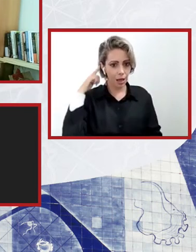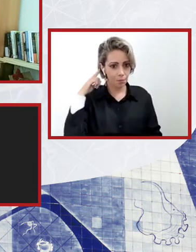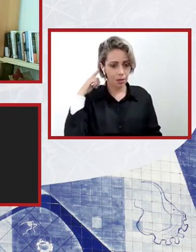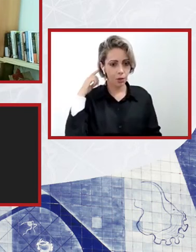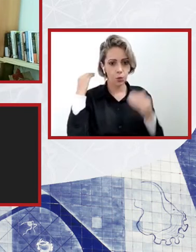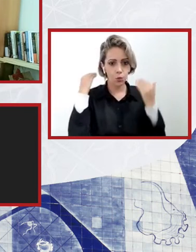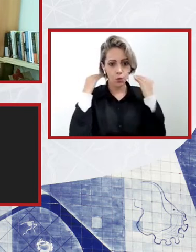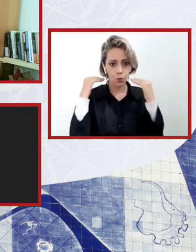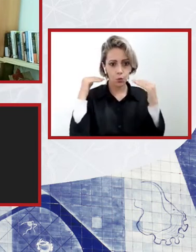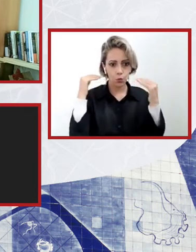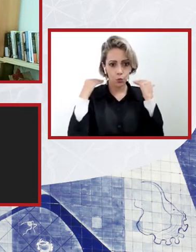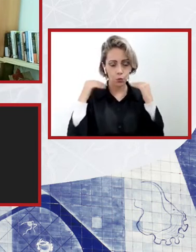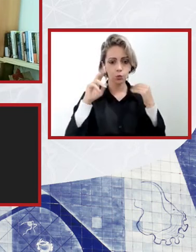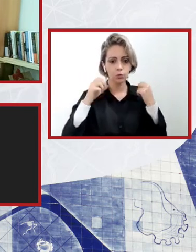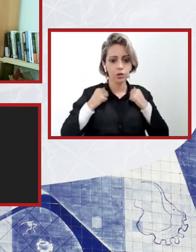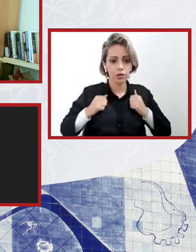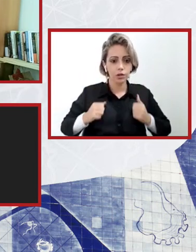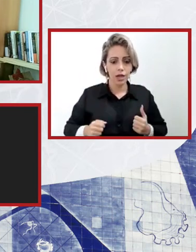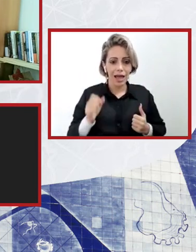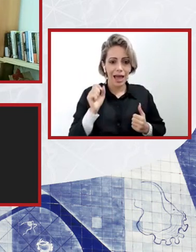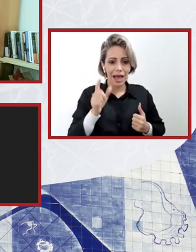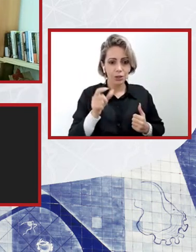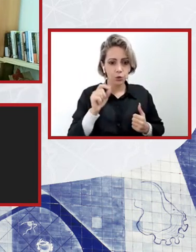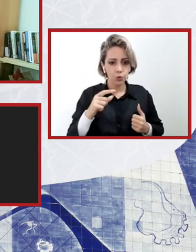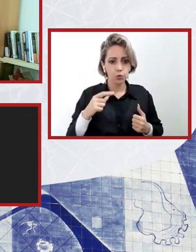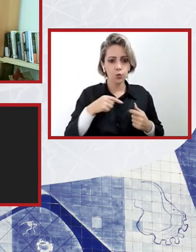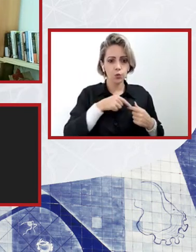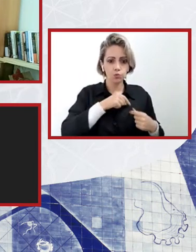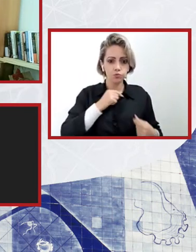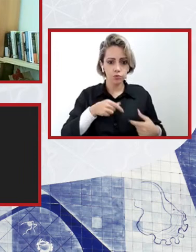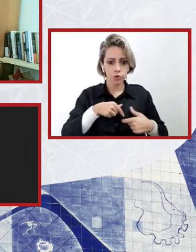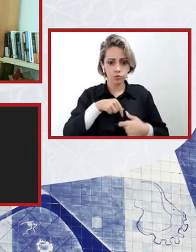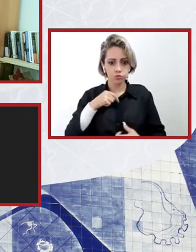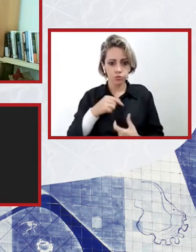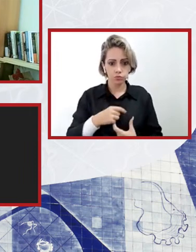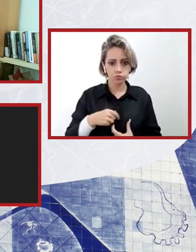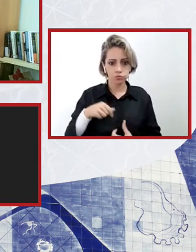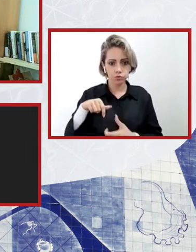blusa azul com desenhos laranja.